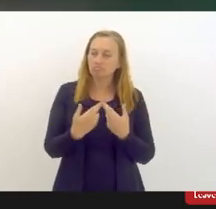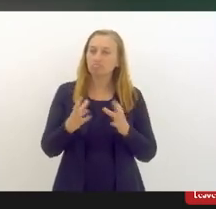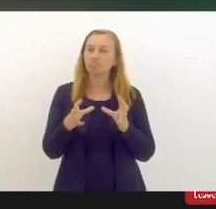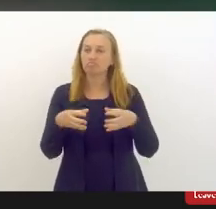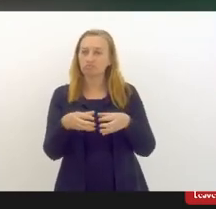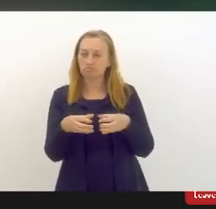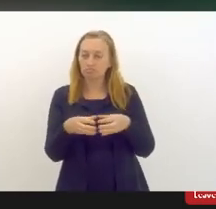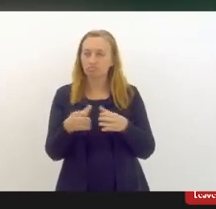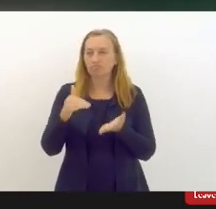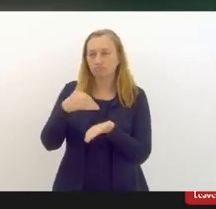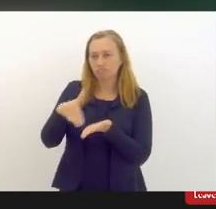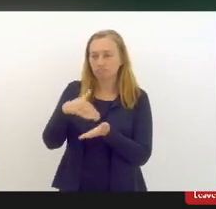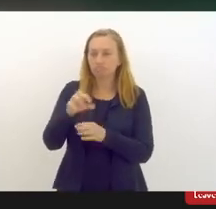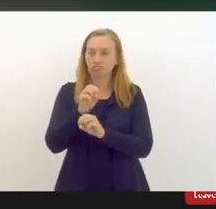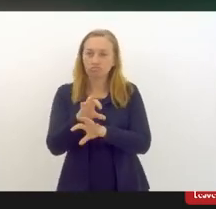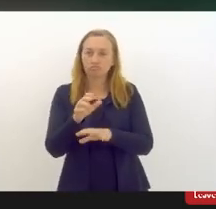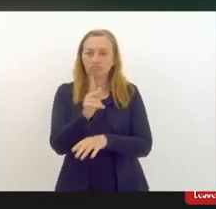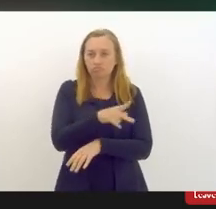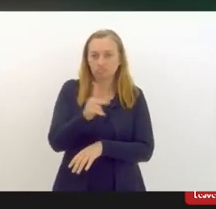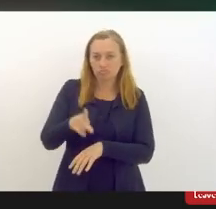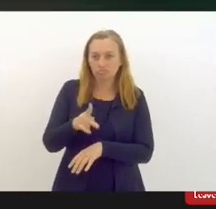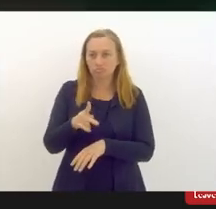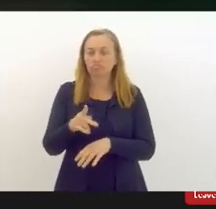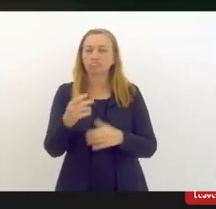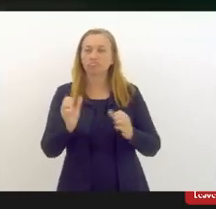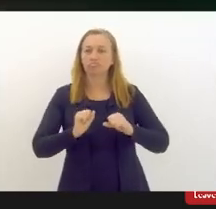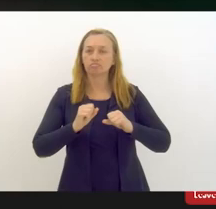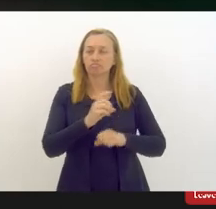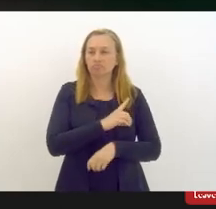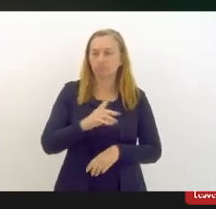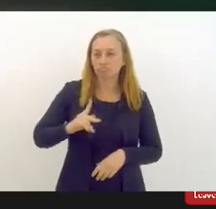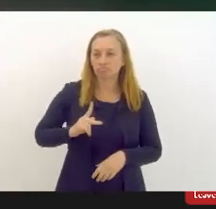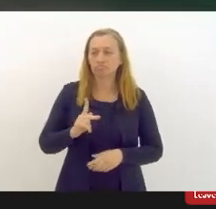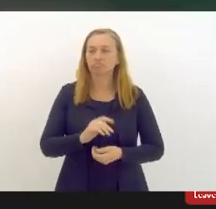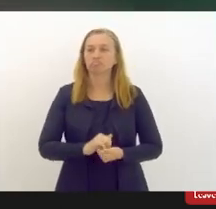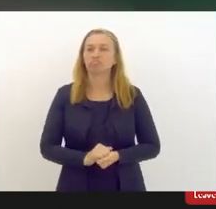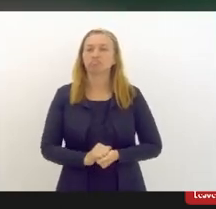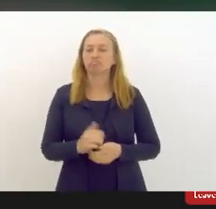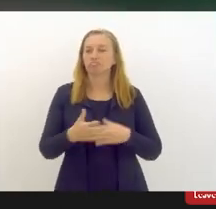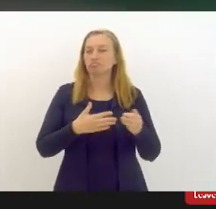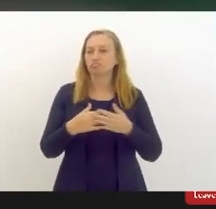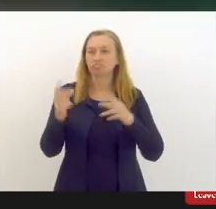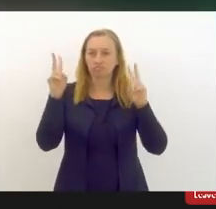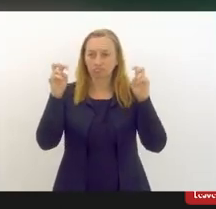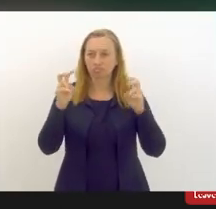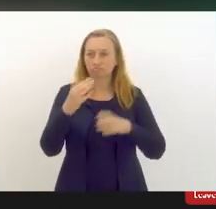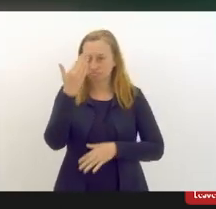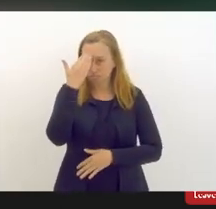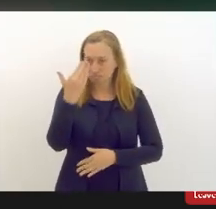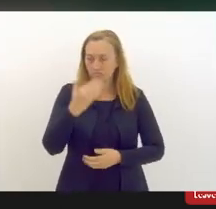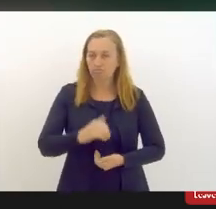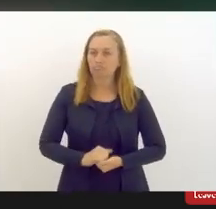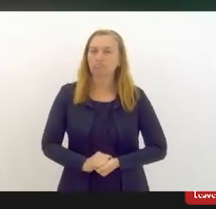comissão, com a secretaria, com os professores, com a defensoria, sobre qualquer assunto. Obrigado.